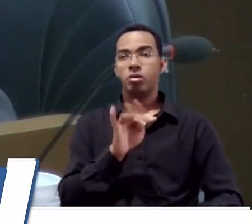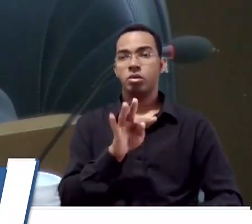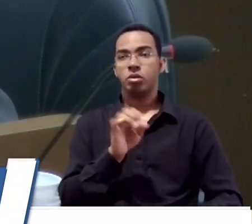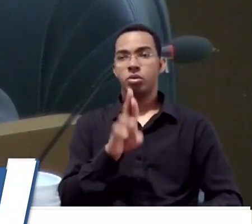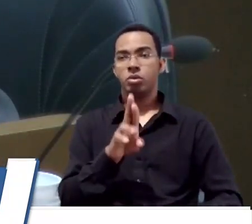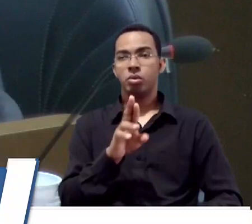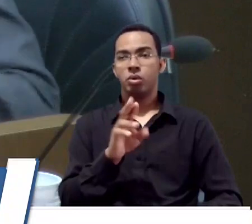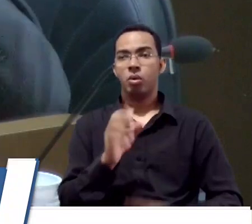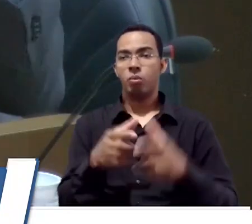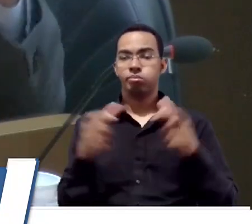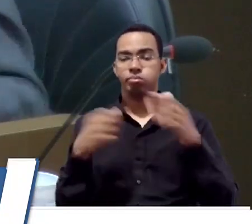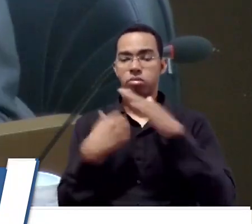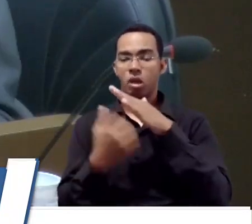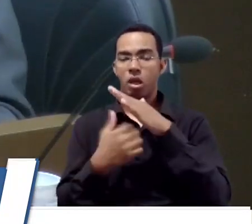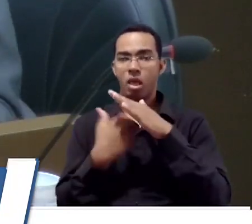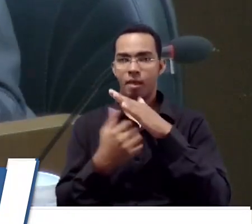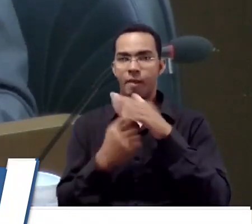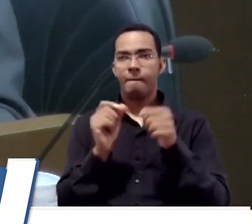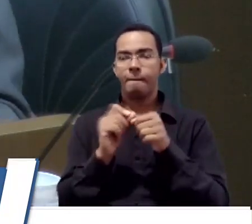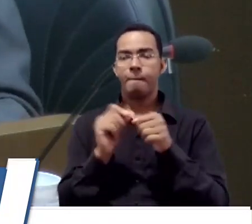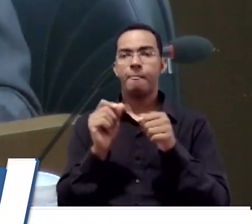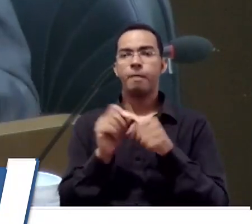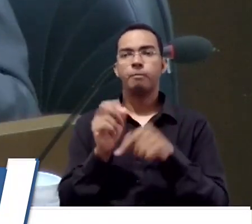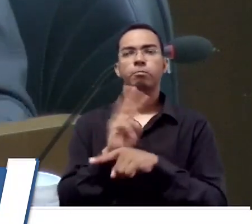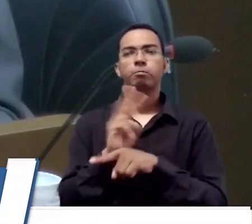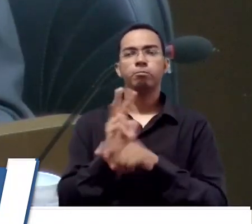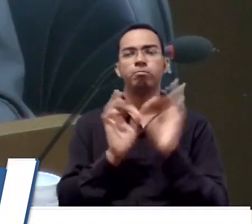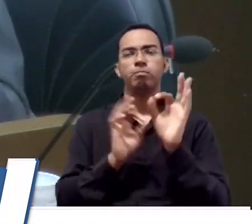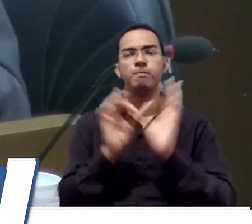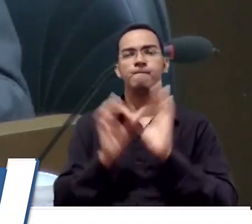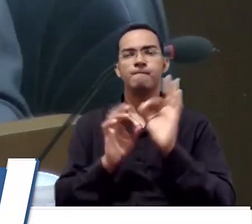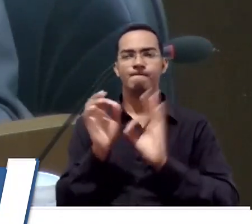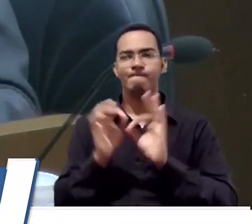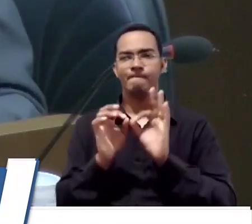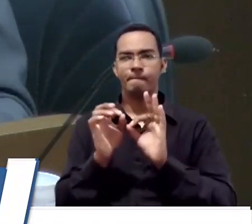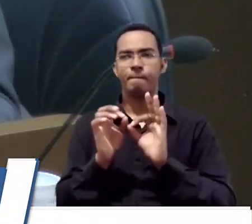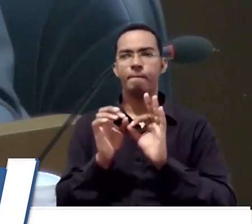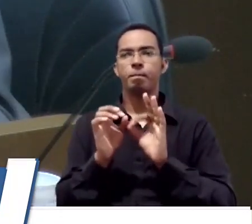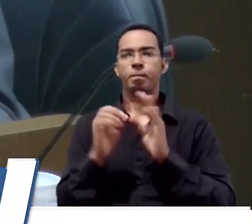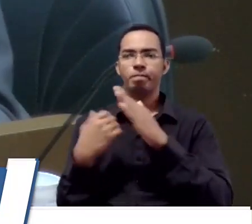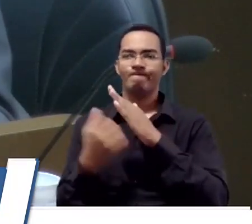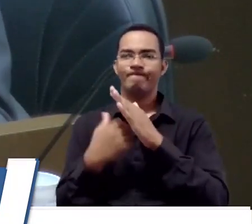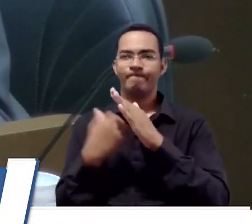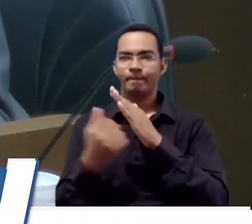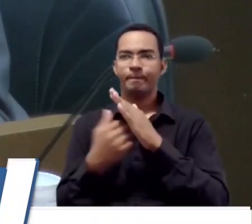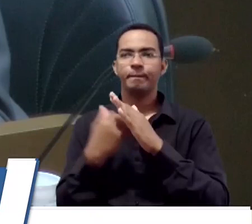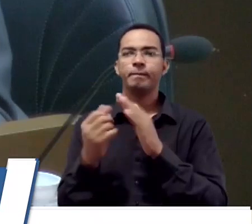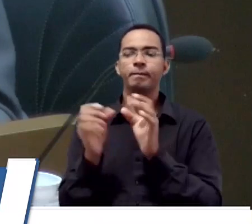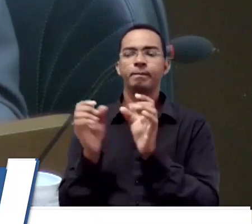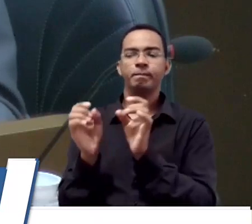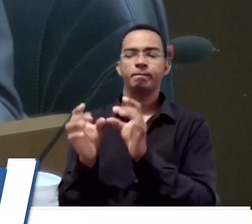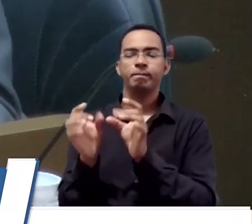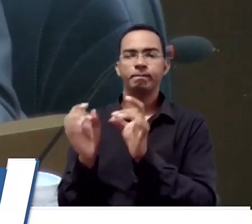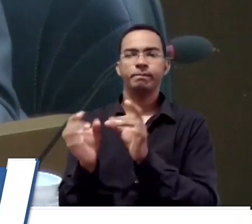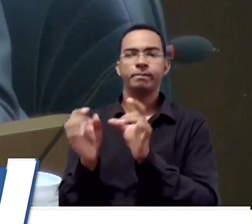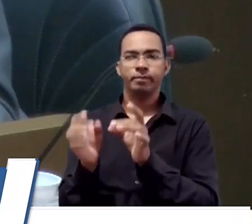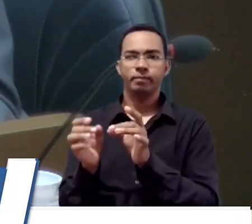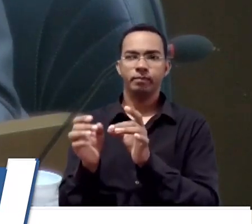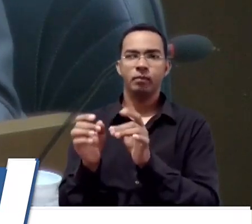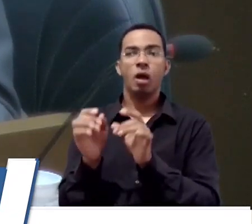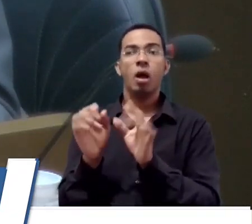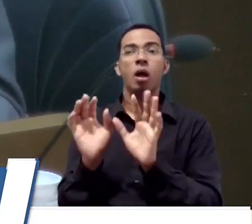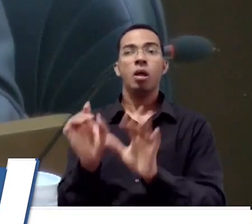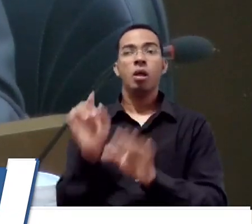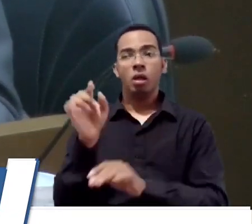maiores empresas que fazem o planejamento, o custo de empresas que estão sendo vendidas, no qual